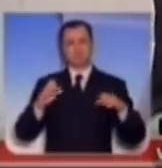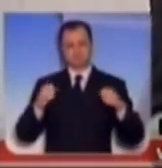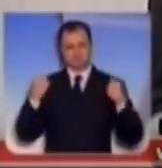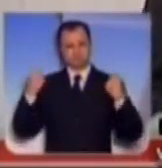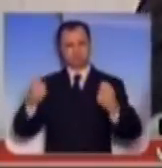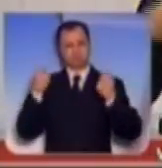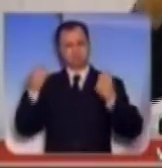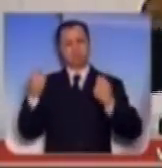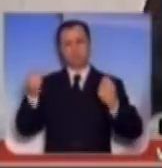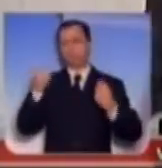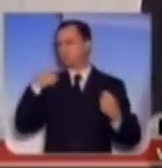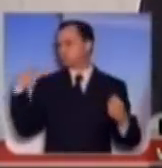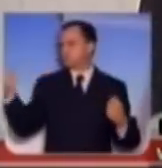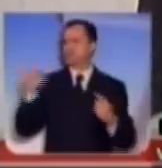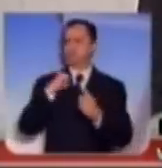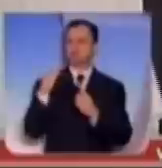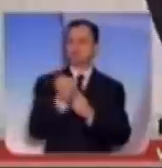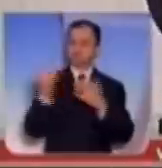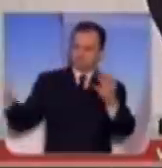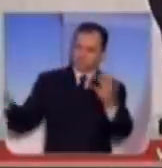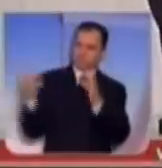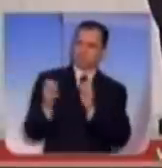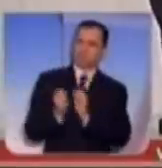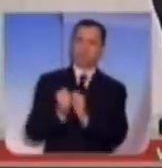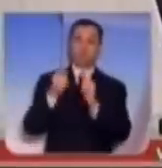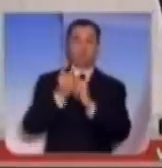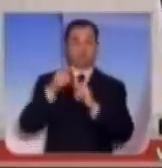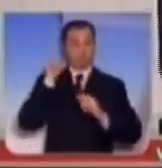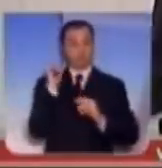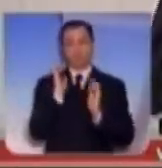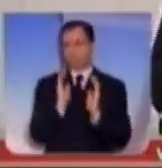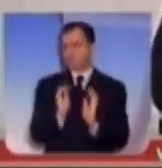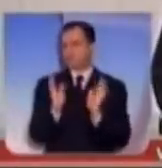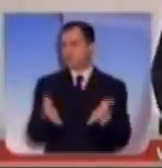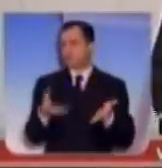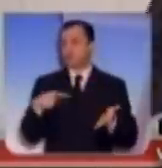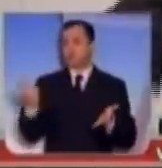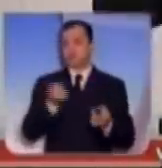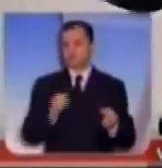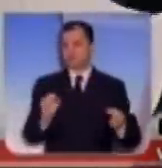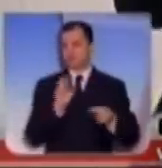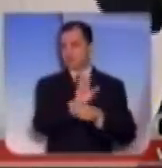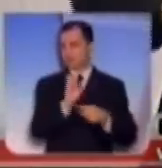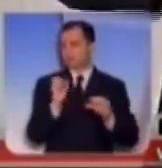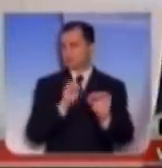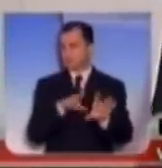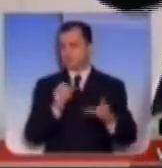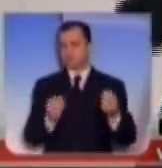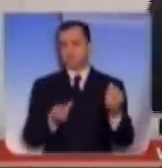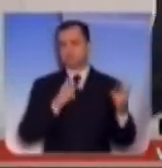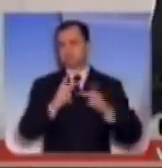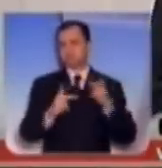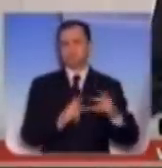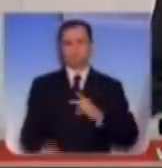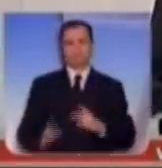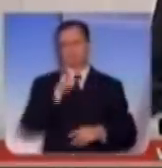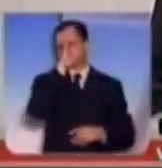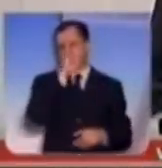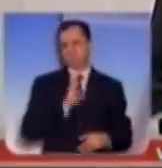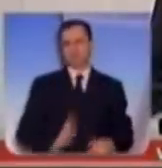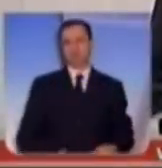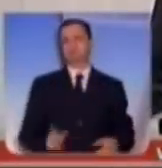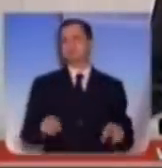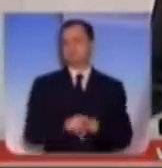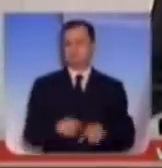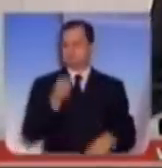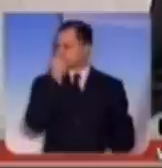dos professores, mas de toda a sociedade, porque, como eu disse anteriormente, nós que defendemos uma educação pública gratuita